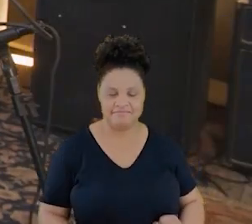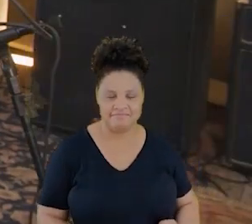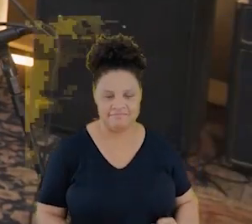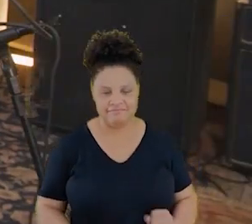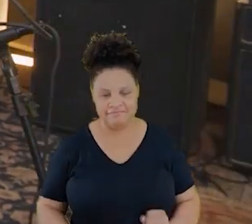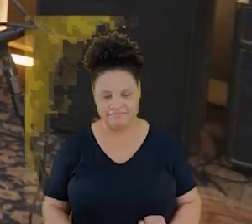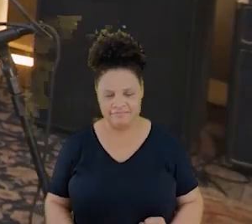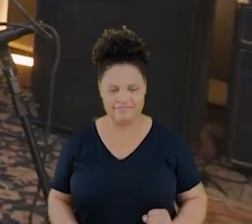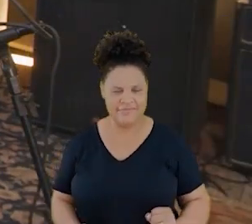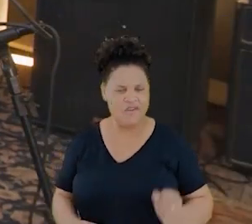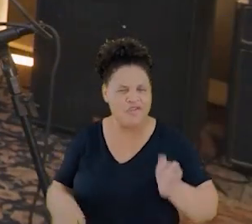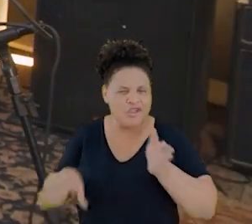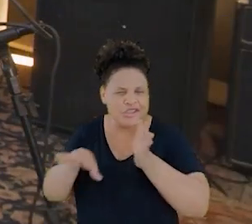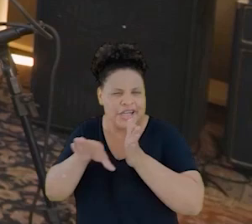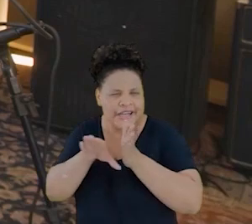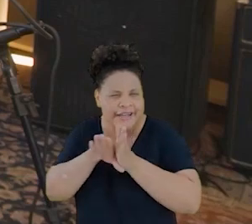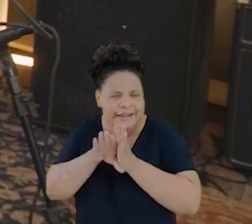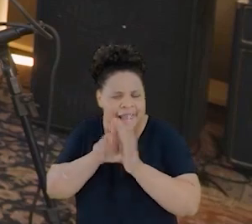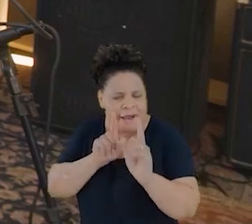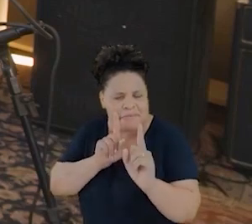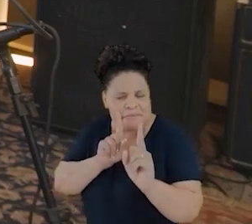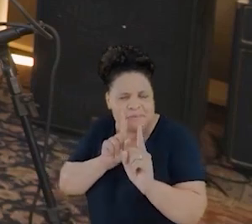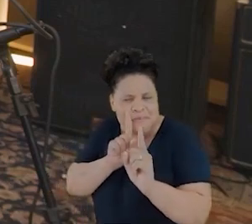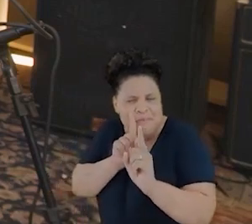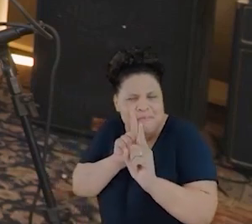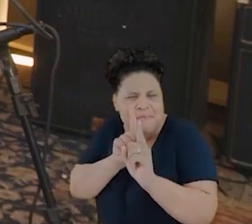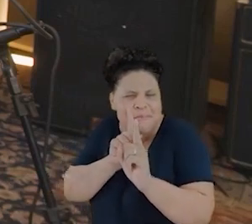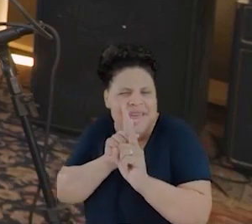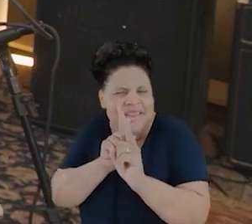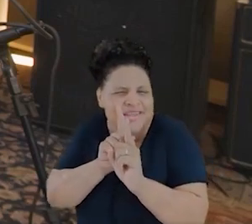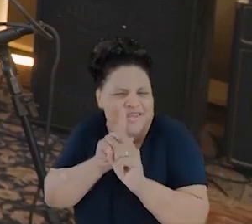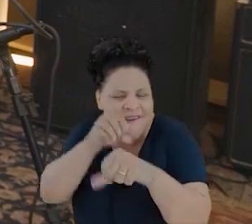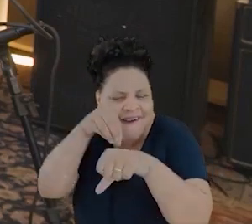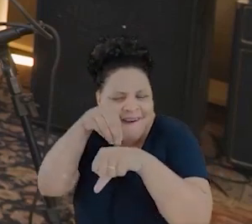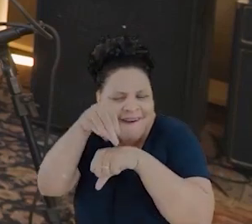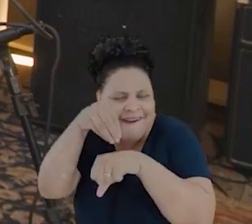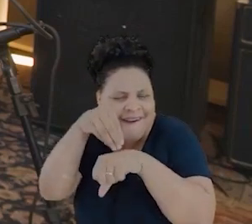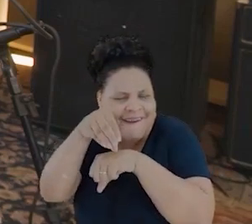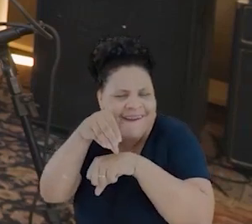Deixa eu chegar aqui um pouquinho pertinho de vocês de novo, que o recado é gostoso.